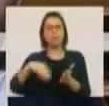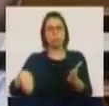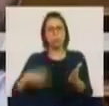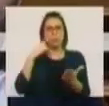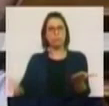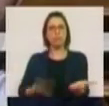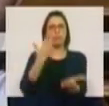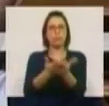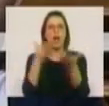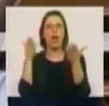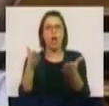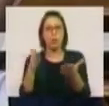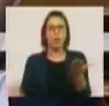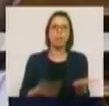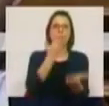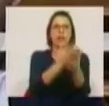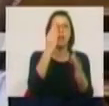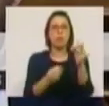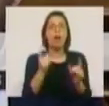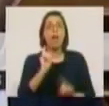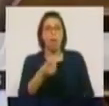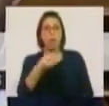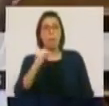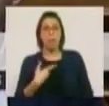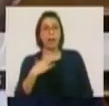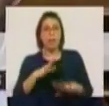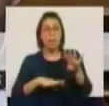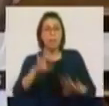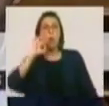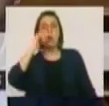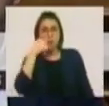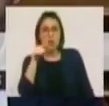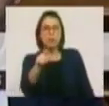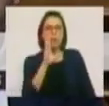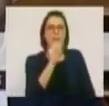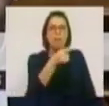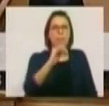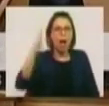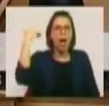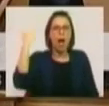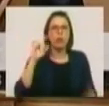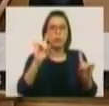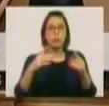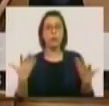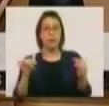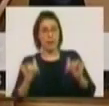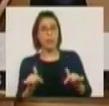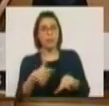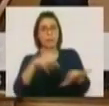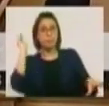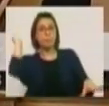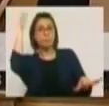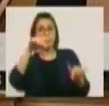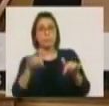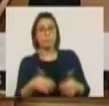pública para os ajudar a recorrer em tribunal. Era isto que o PSD queria fazer aos lesados do BES na altura. E aqui, na Assembleia